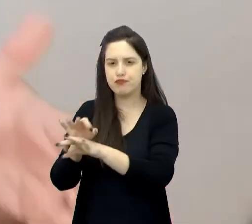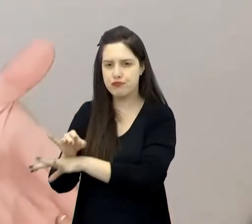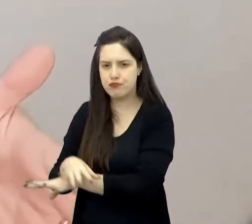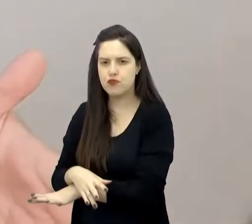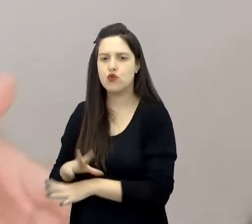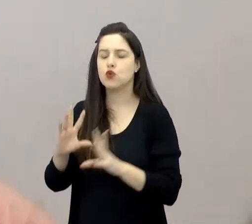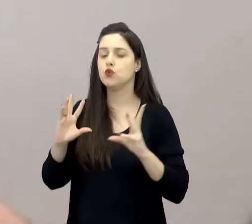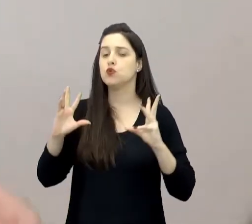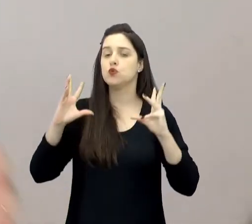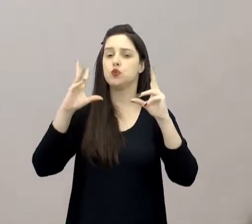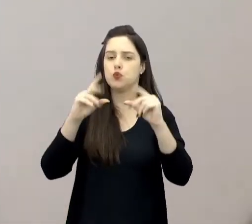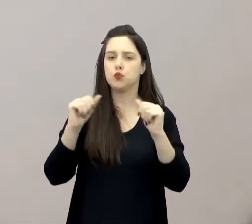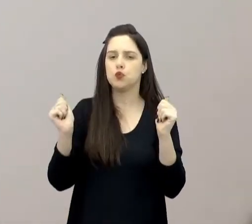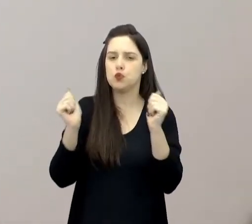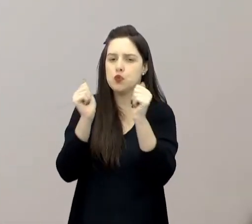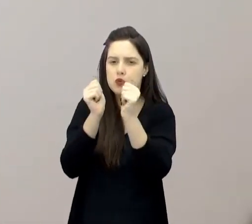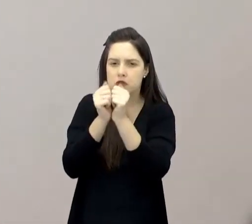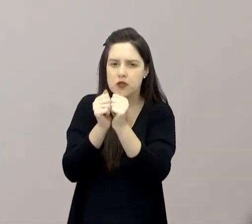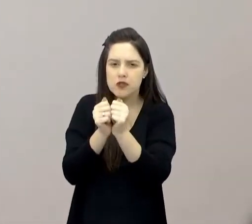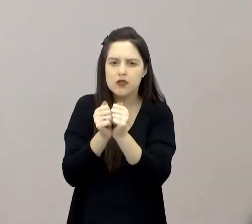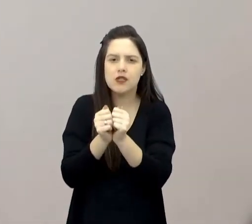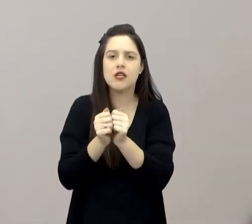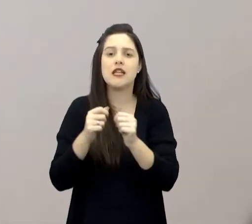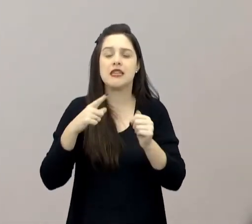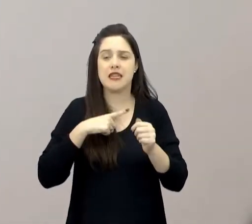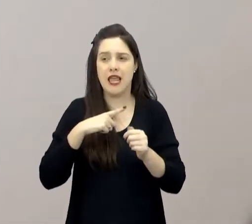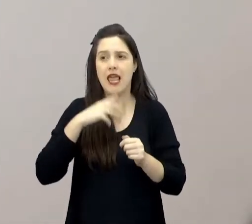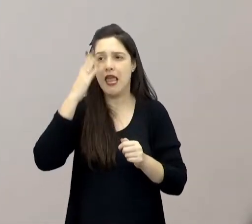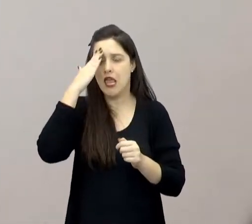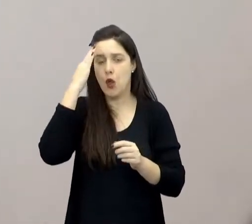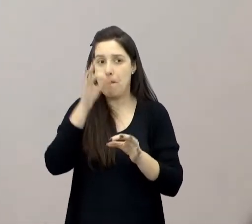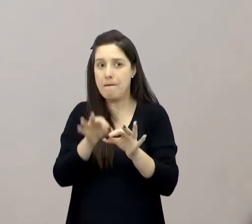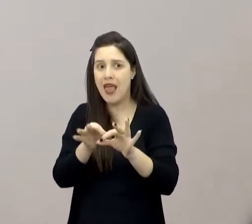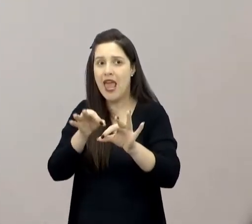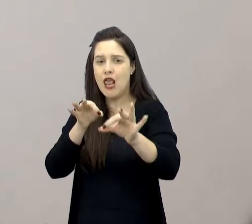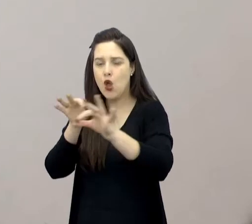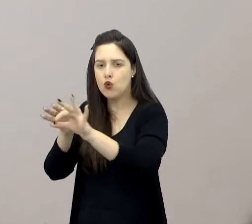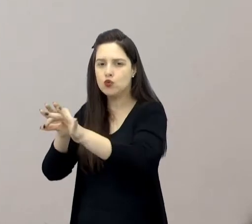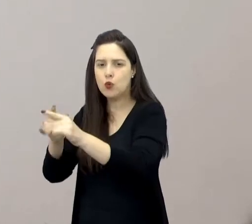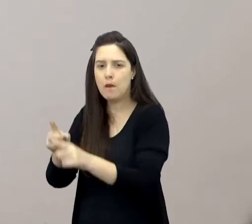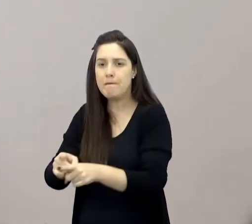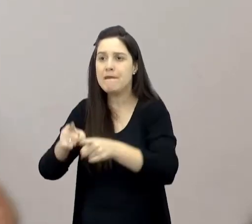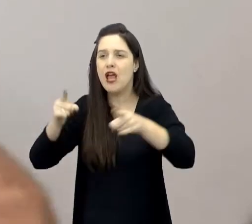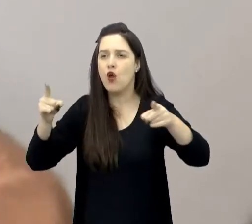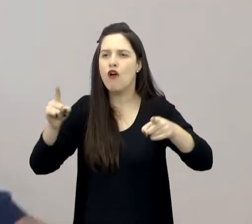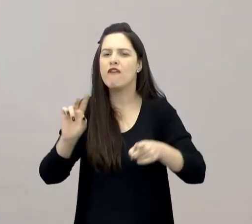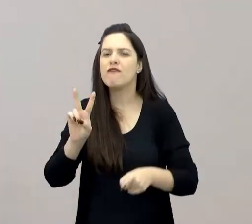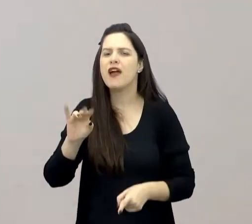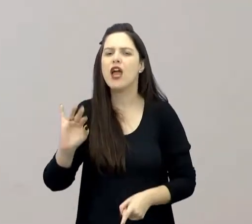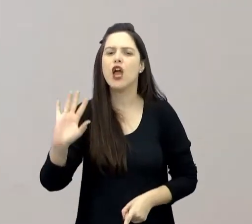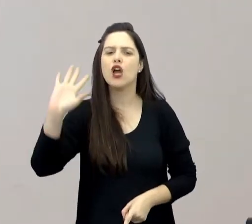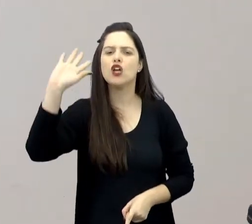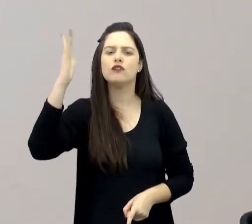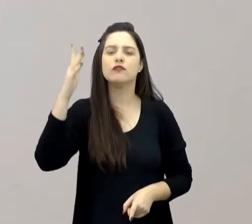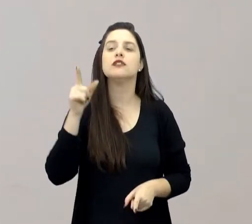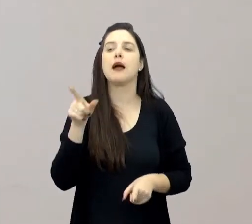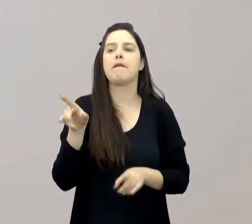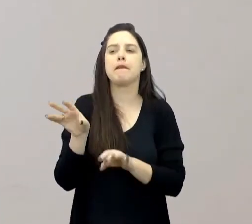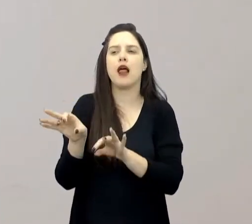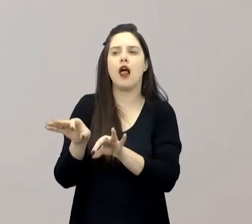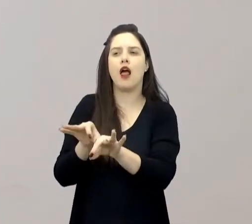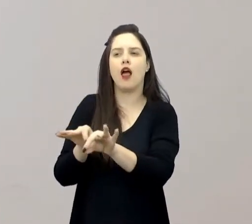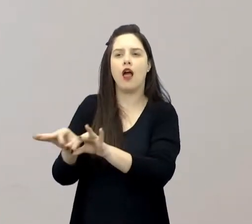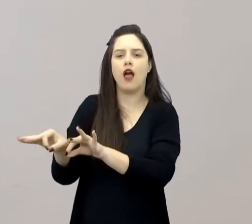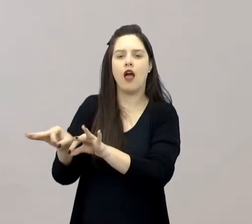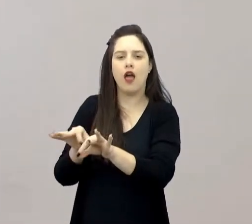isso tudo junto e você sabe dentro de um período maior o que vai acontecer. Você está planejando as